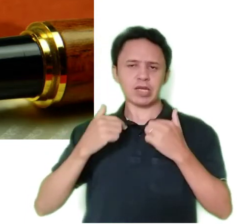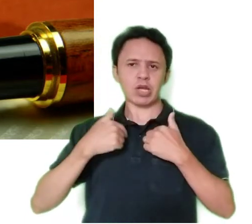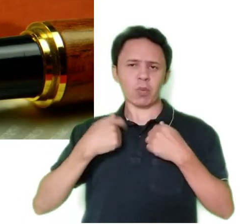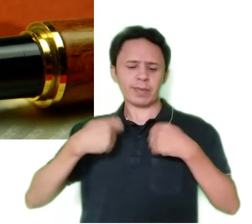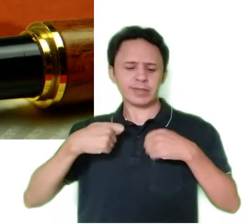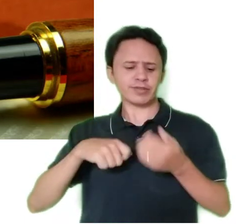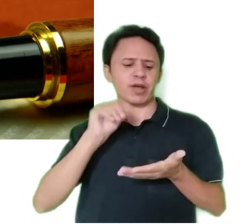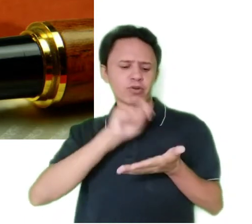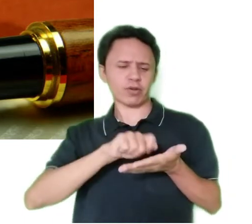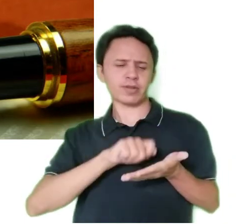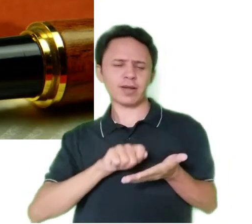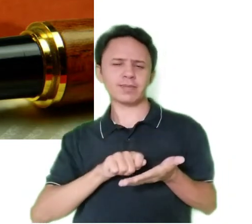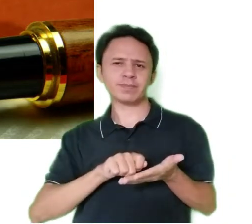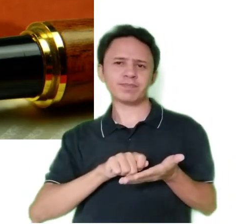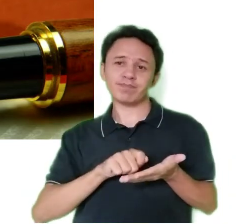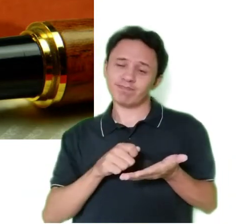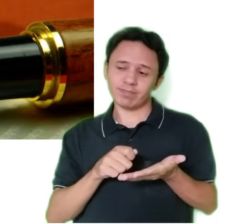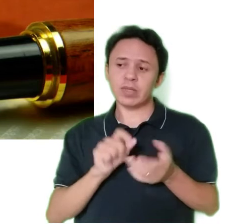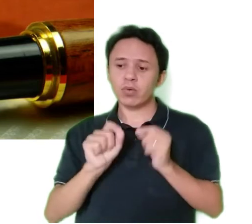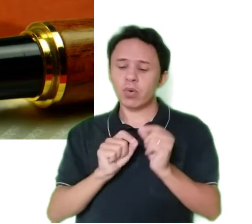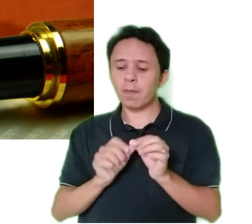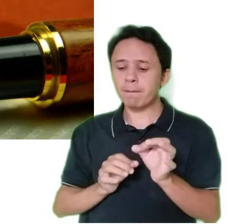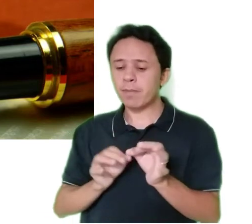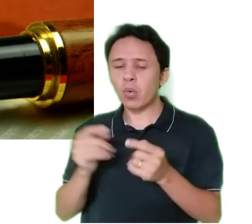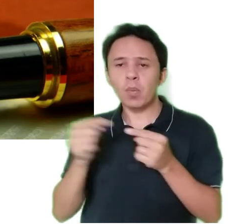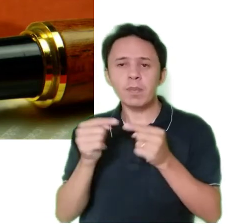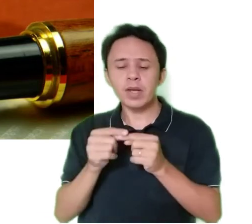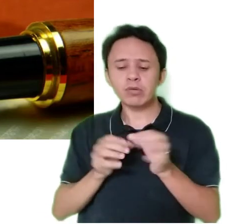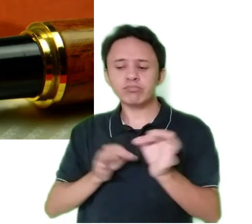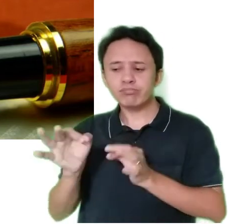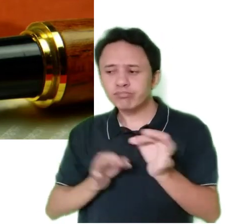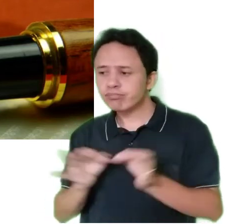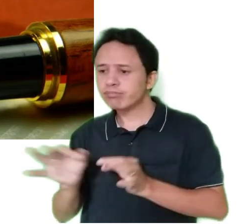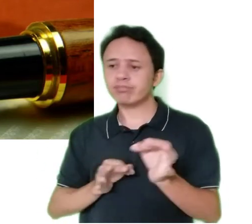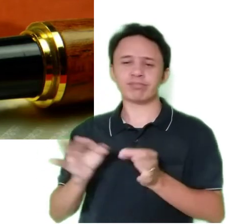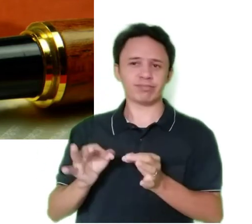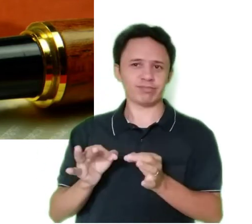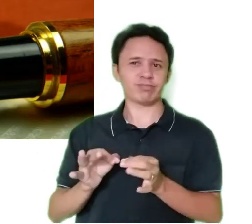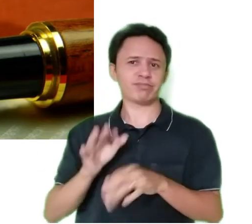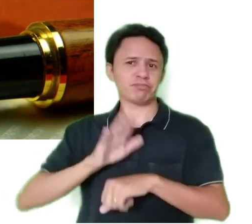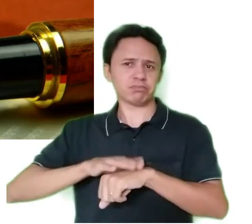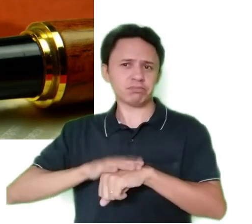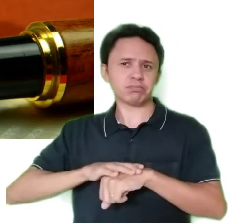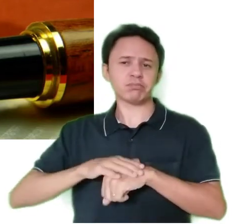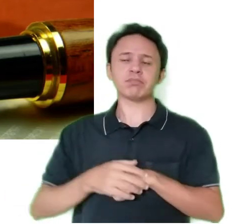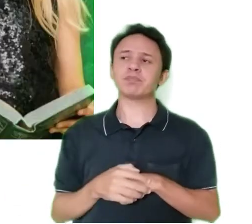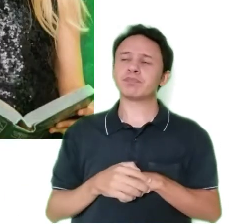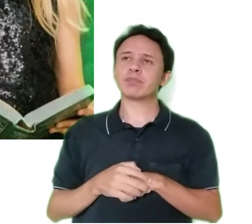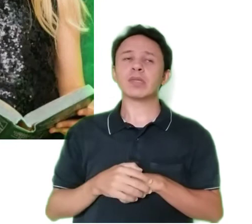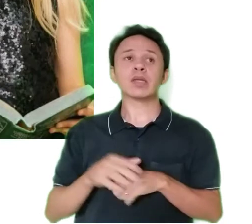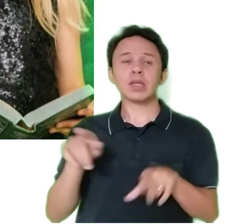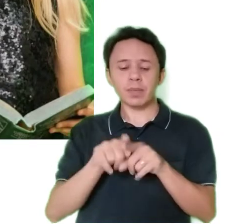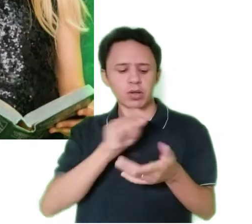nossas necessidades, aos projetos que queremos ou precisamos realizar. Tomamos